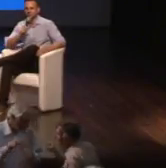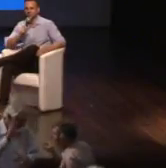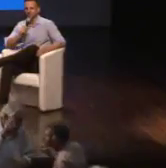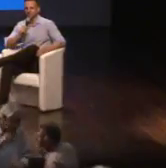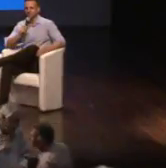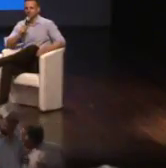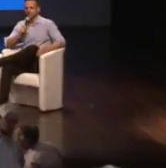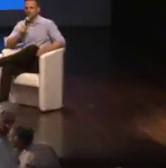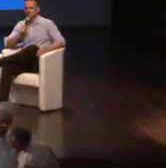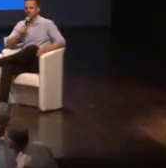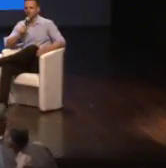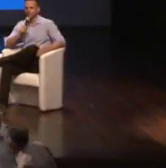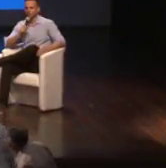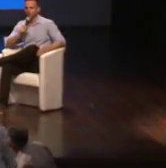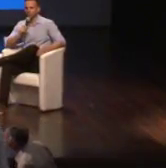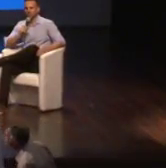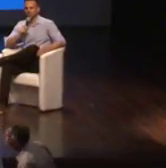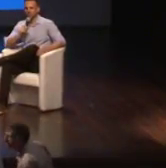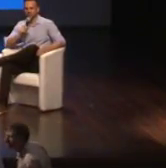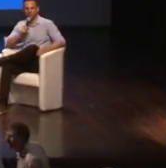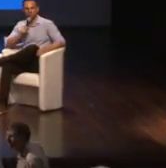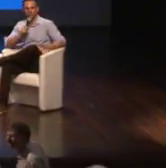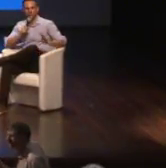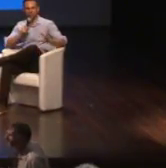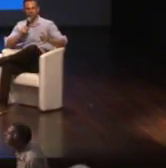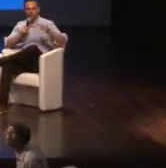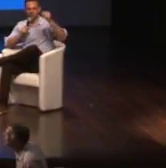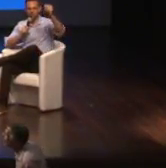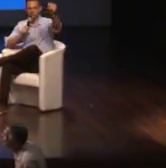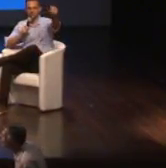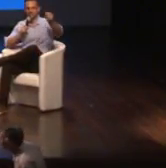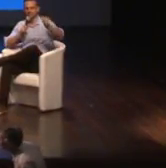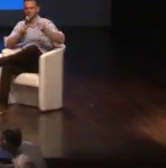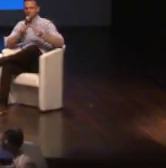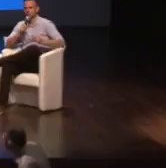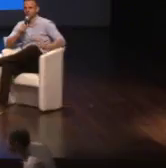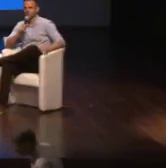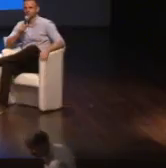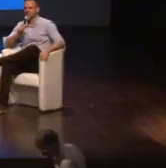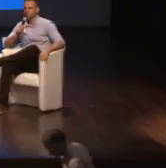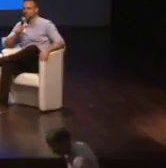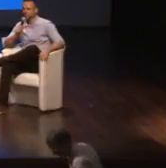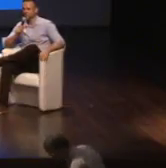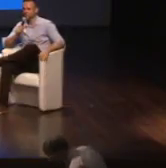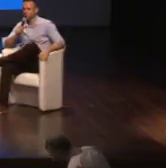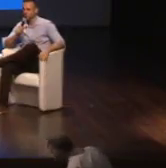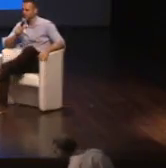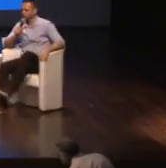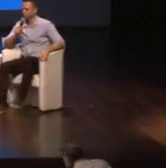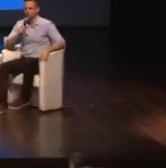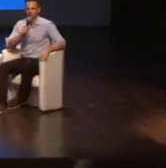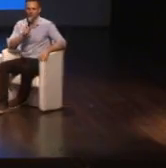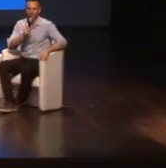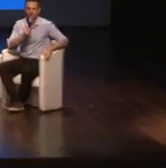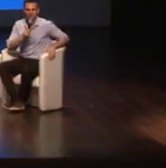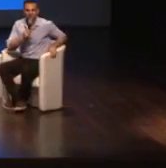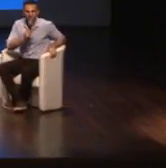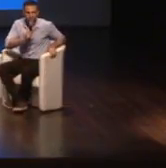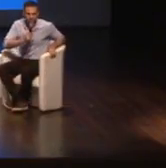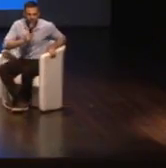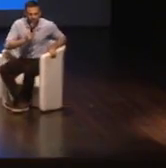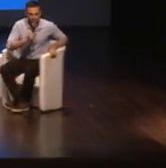questões. E eu gostaria de explicar um pouquinho para vocês como é que vai ser a condução desse momento, qual que foi essa